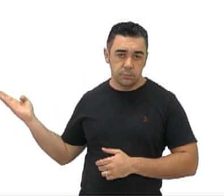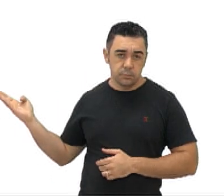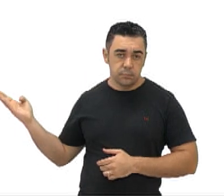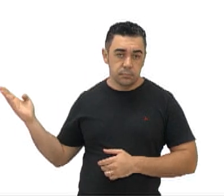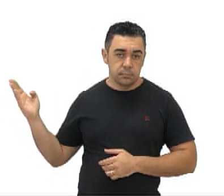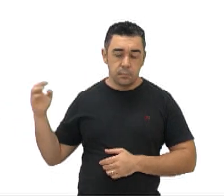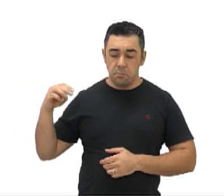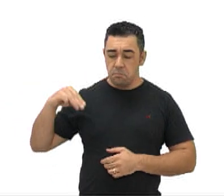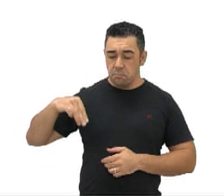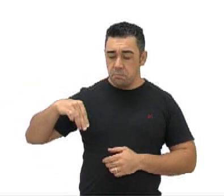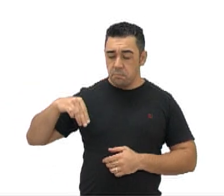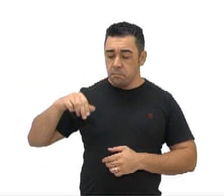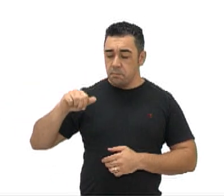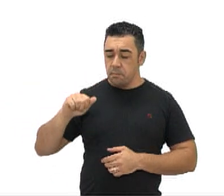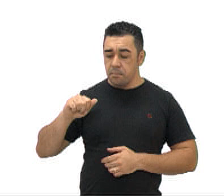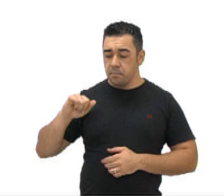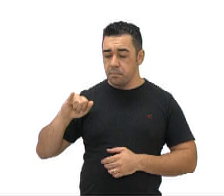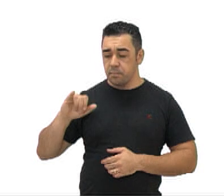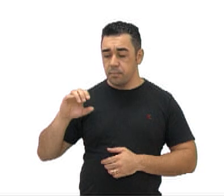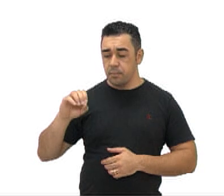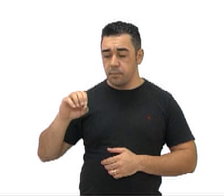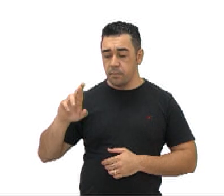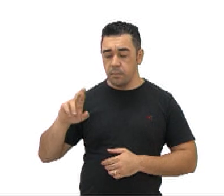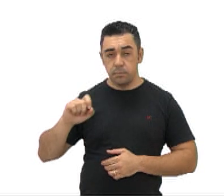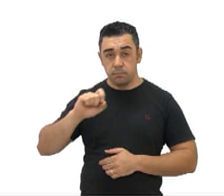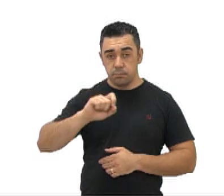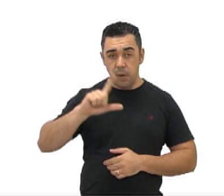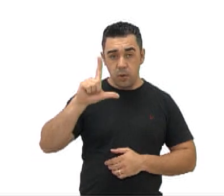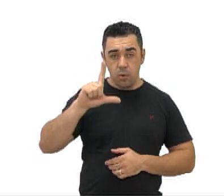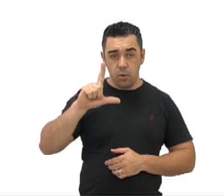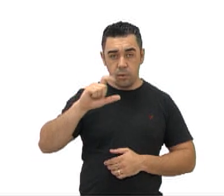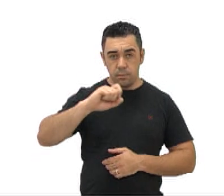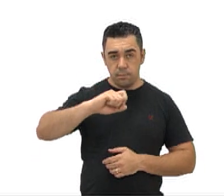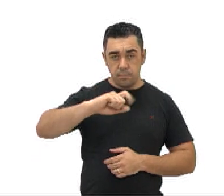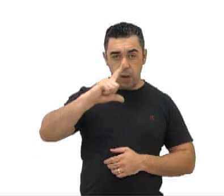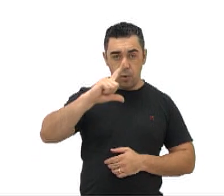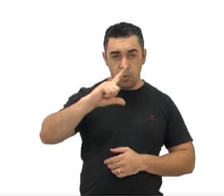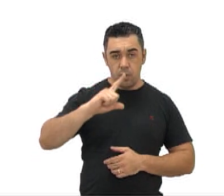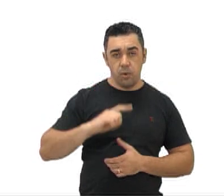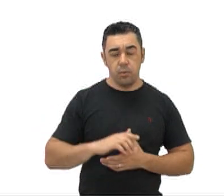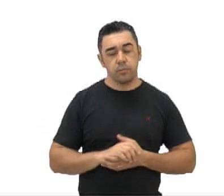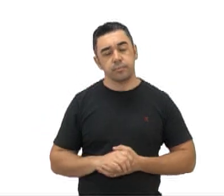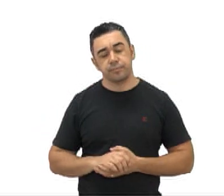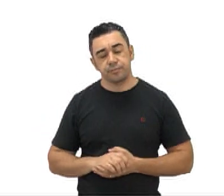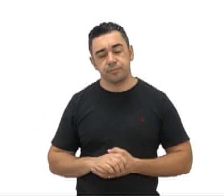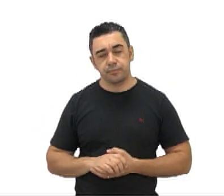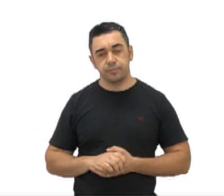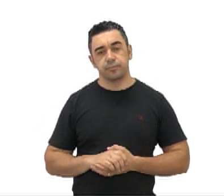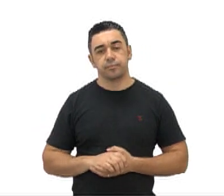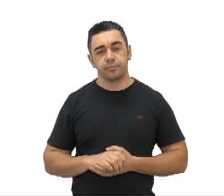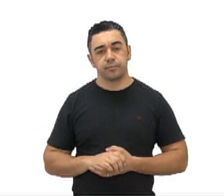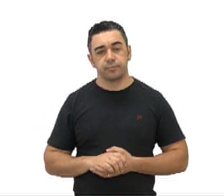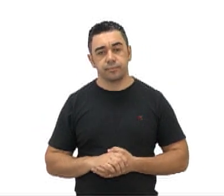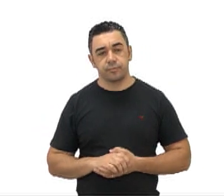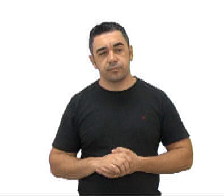gente só usou o sinal de maior. A gente não tem aqui a igualdade. Então, 20 é maior que